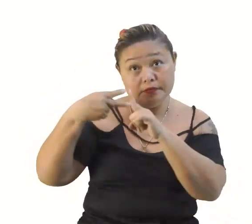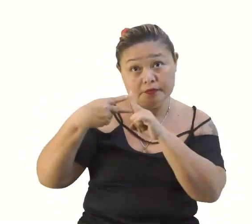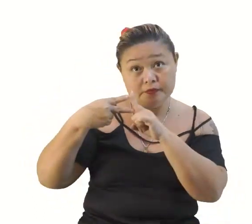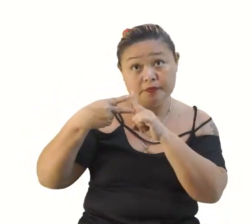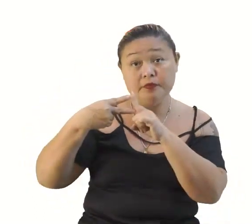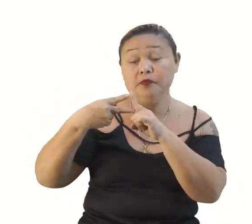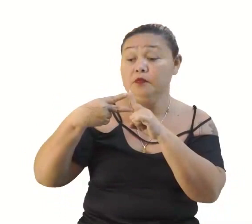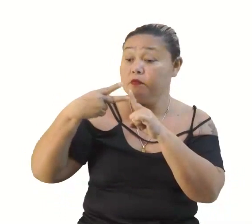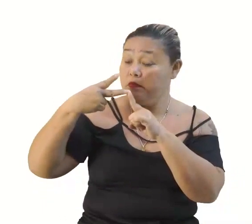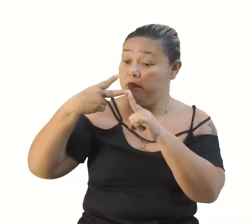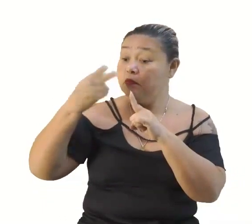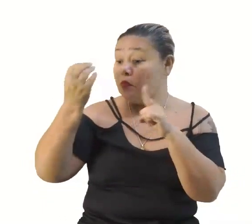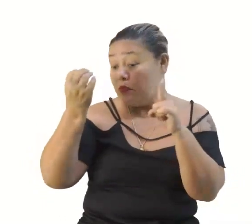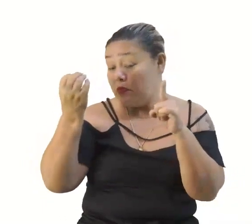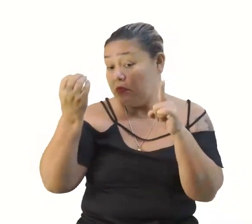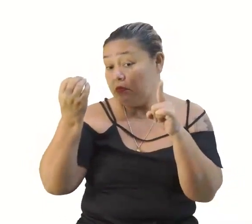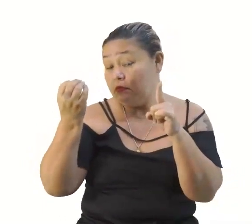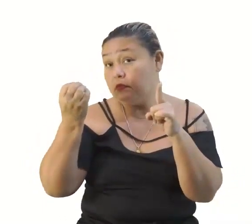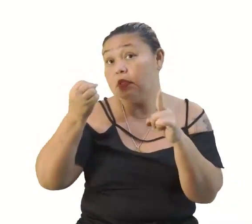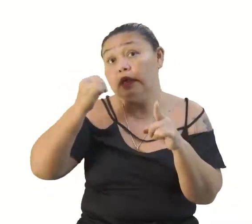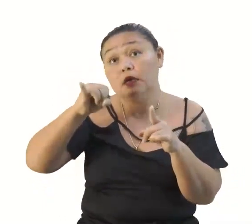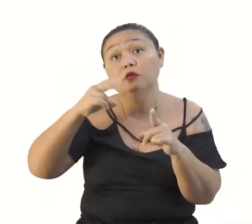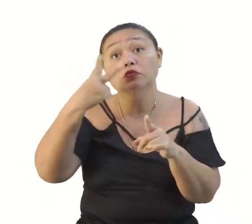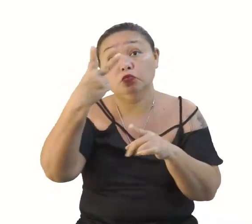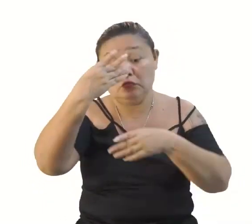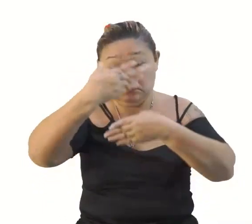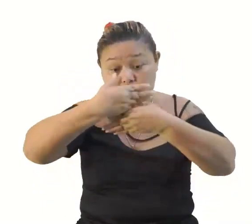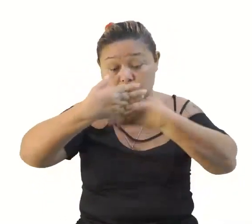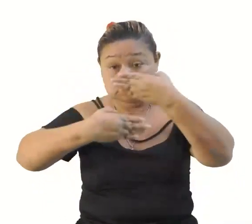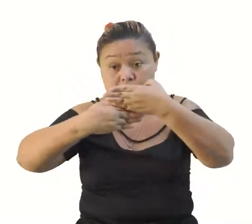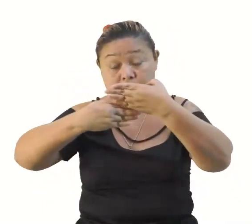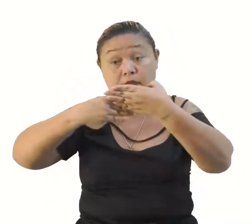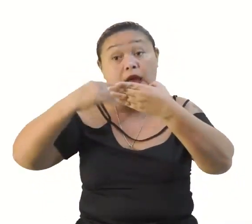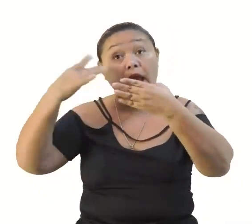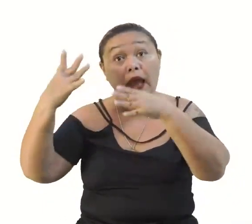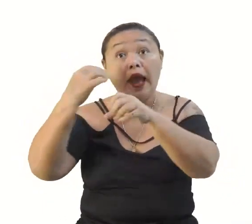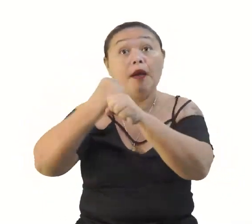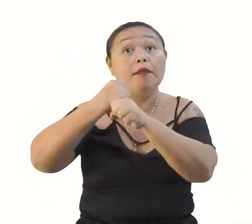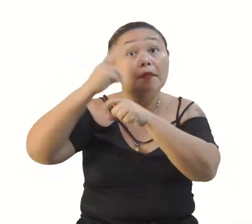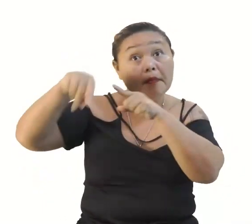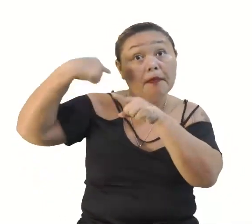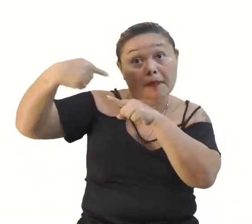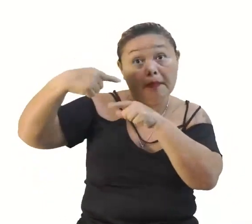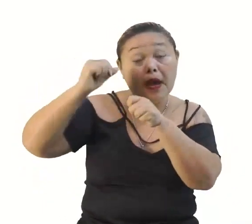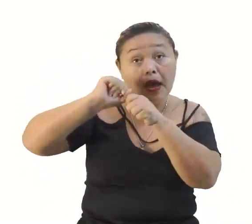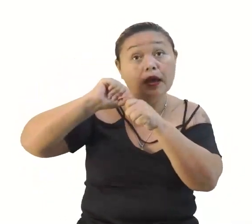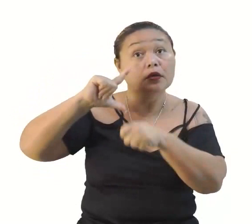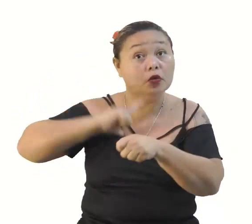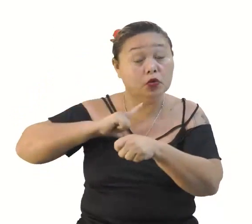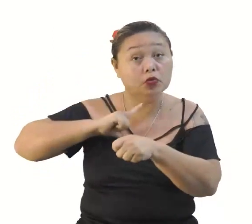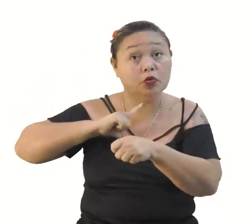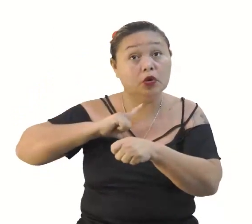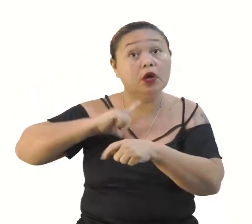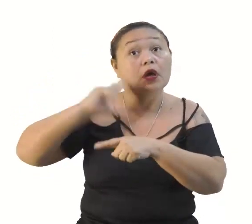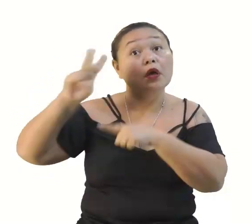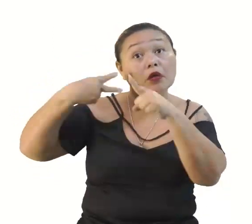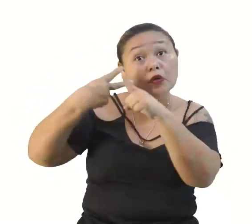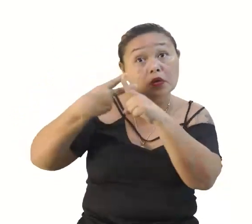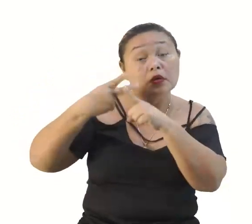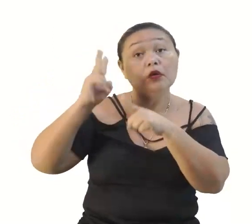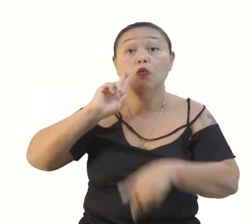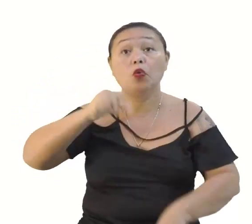2 vezes. Se eu tivesse 2 tijolos a mais do que eu tenho... Então x mais 2. Isso, se eu dobrasse,